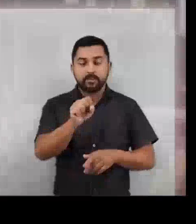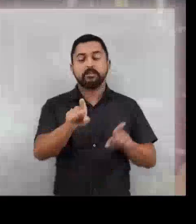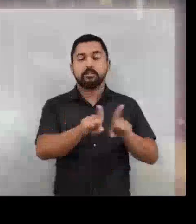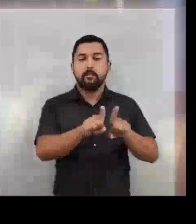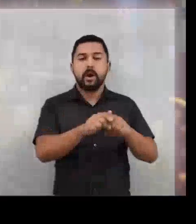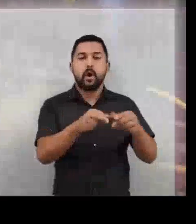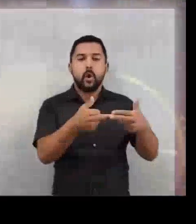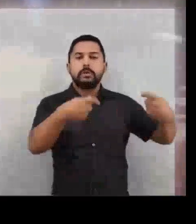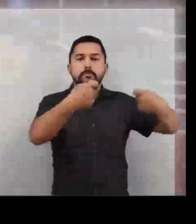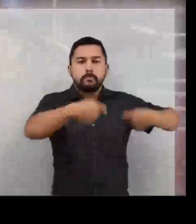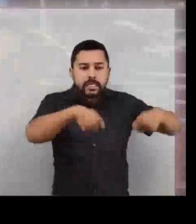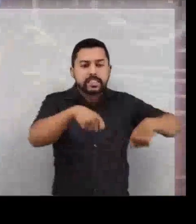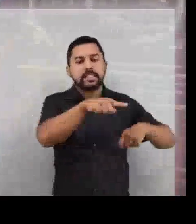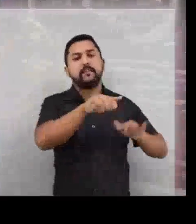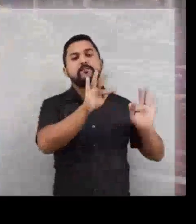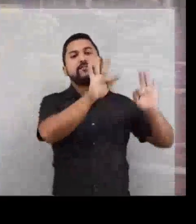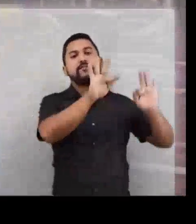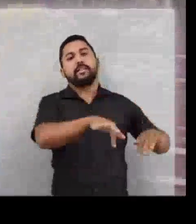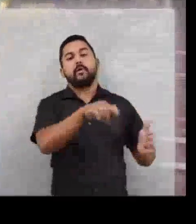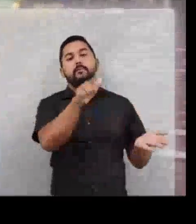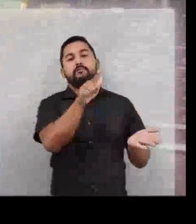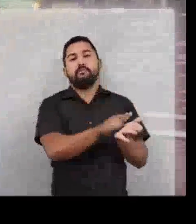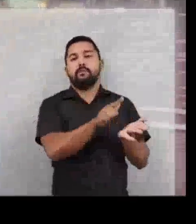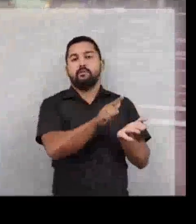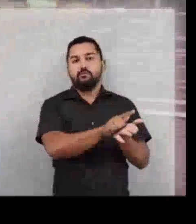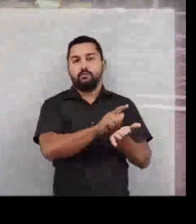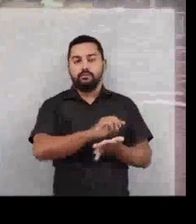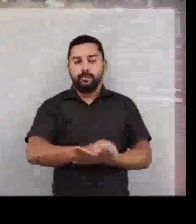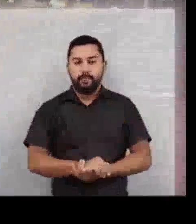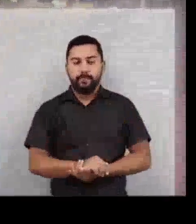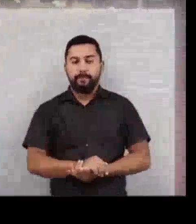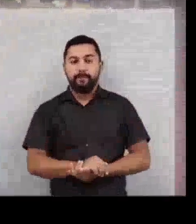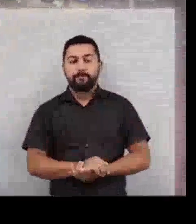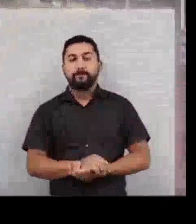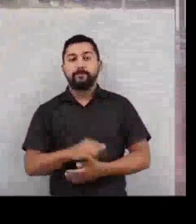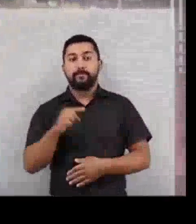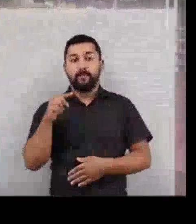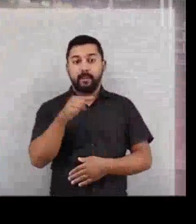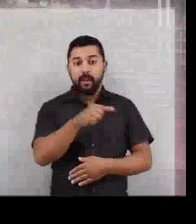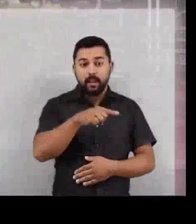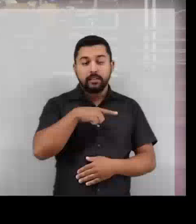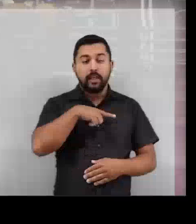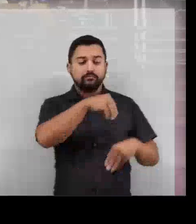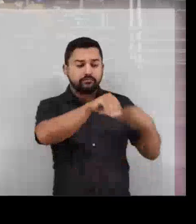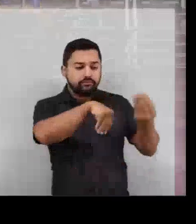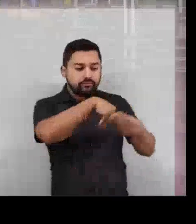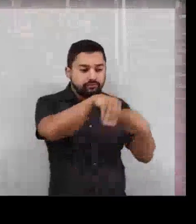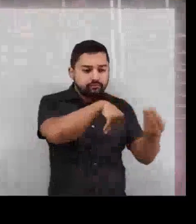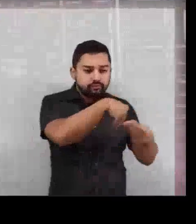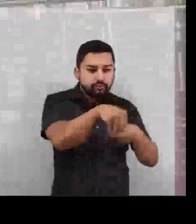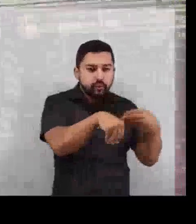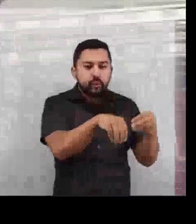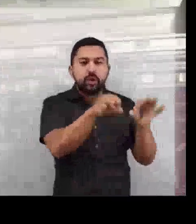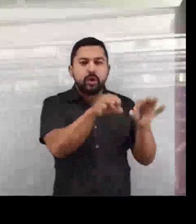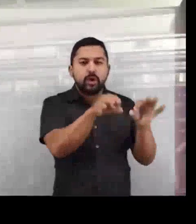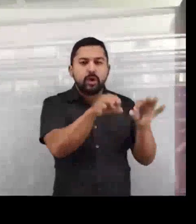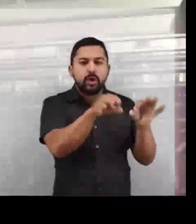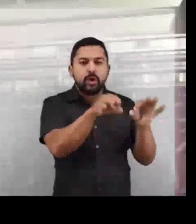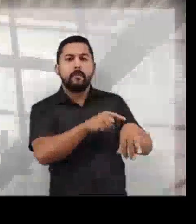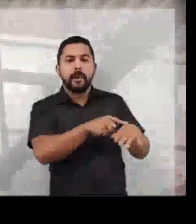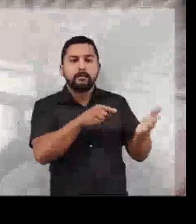as características físicas necessárias para o produto final, o papel. A polpa de celulose é diluída até a